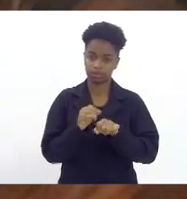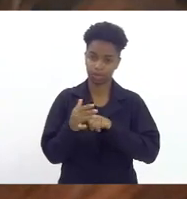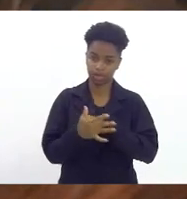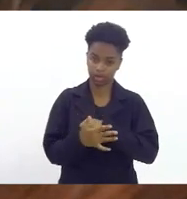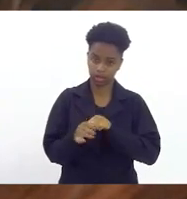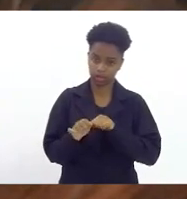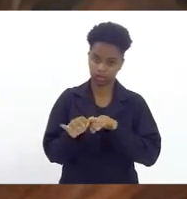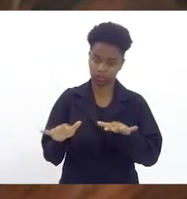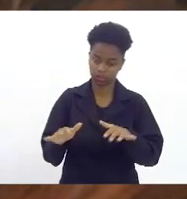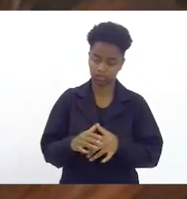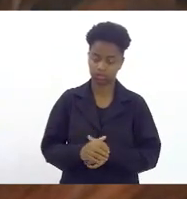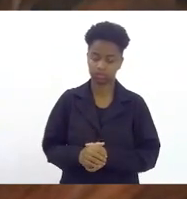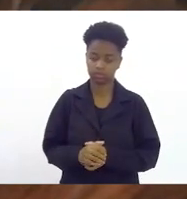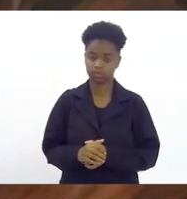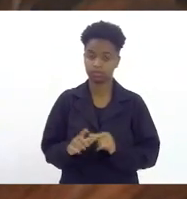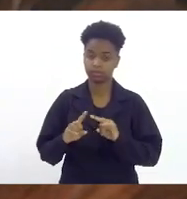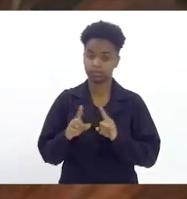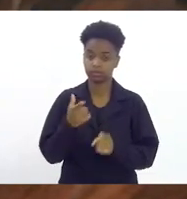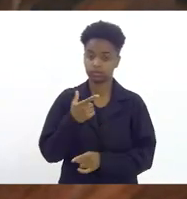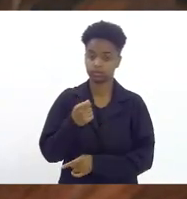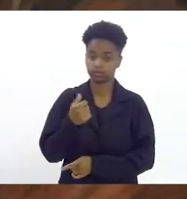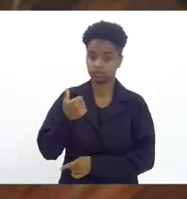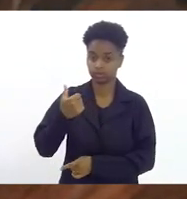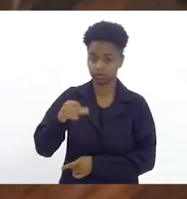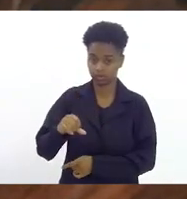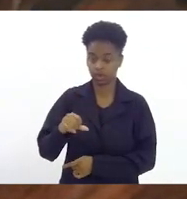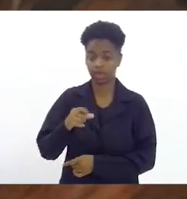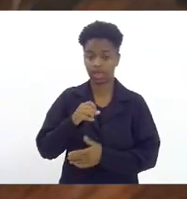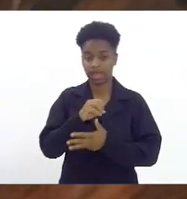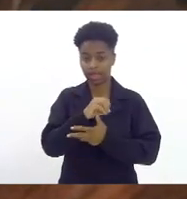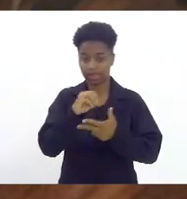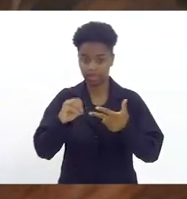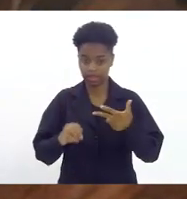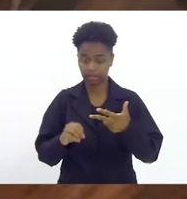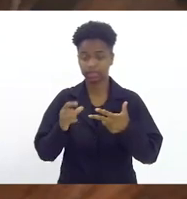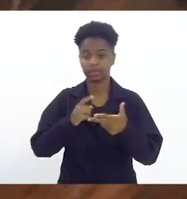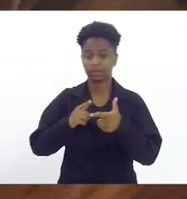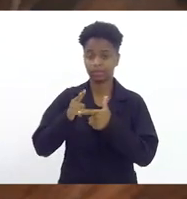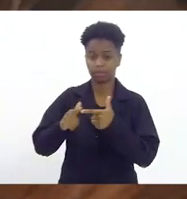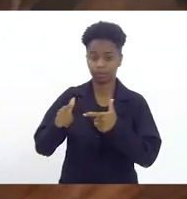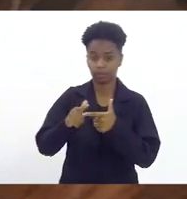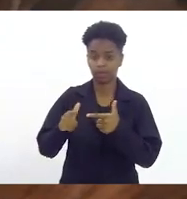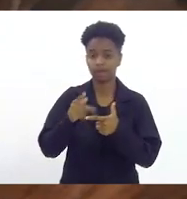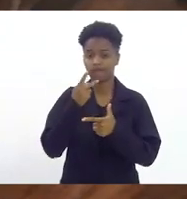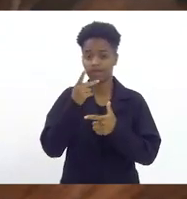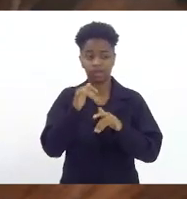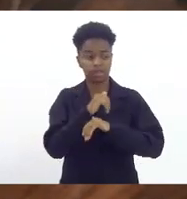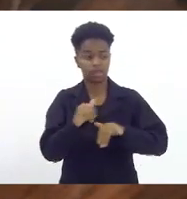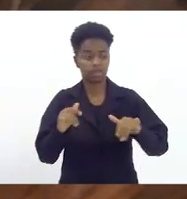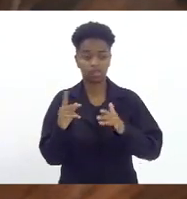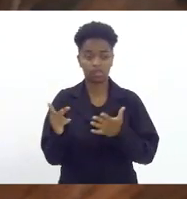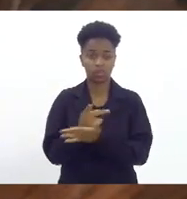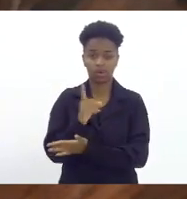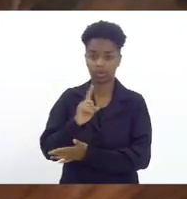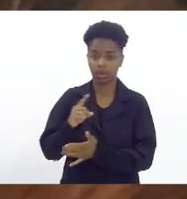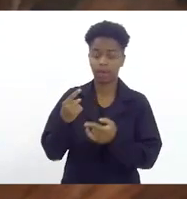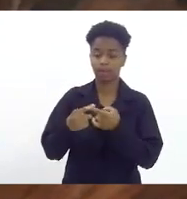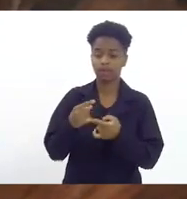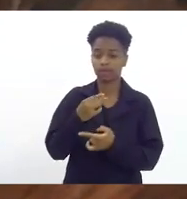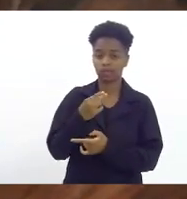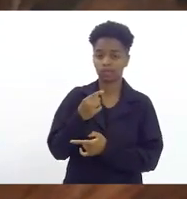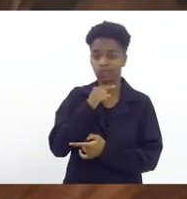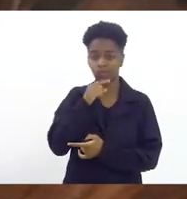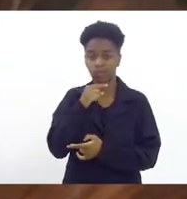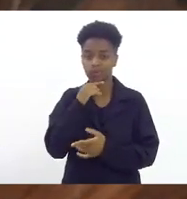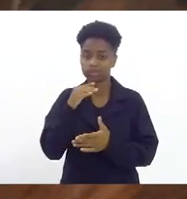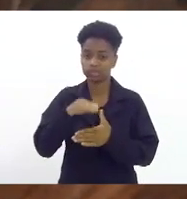em 2019 o Enem ele teve ameaçado após polêmicas da Inep de não acontecer pois as gráficas não podiam imprimir